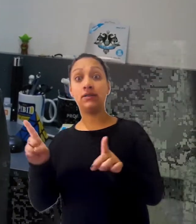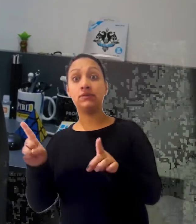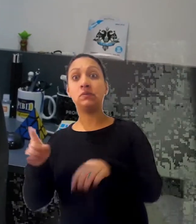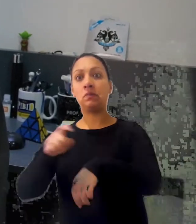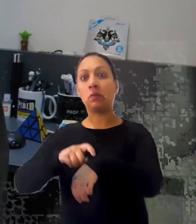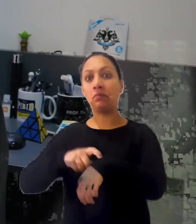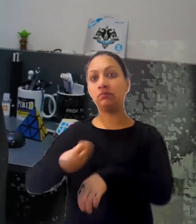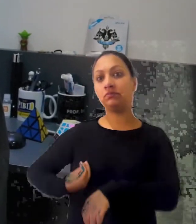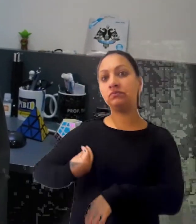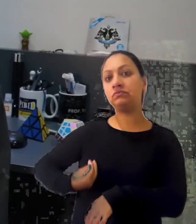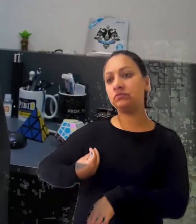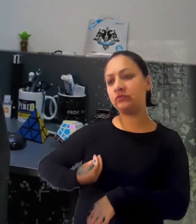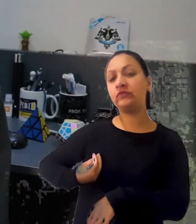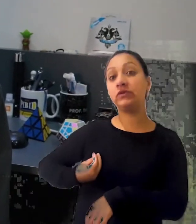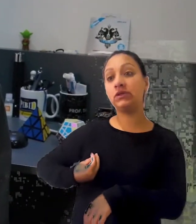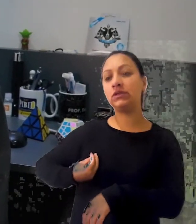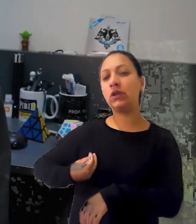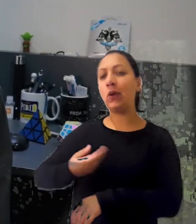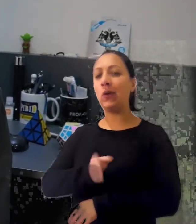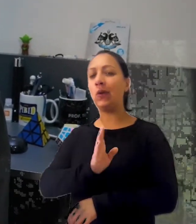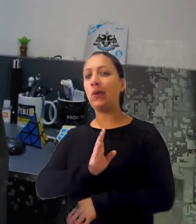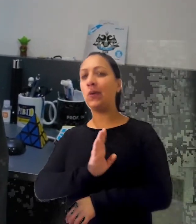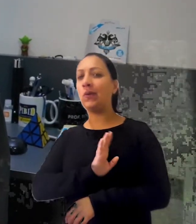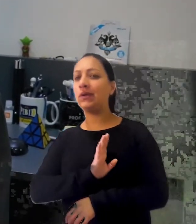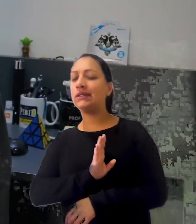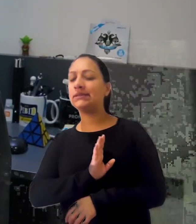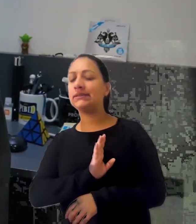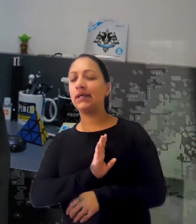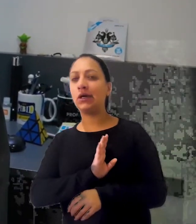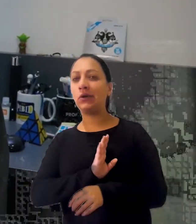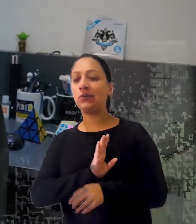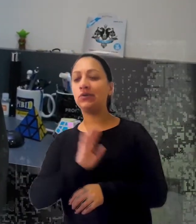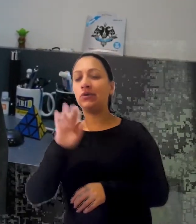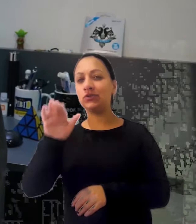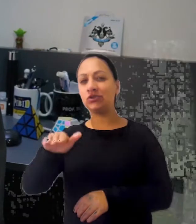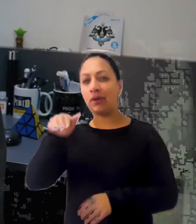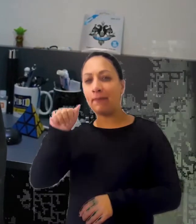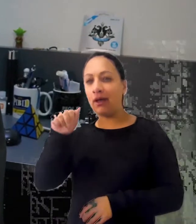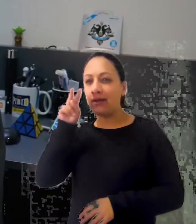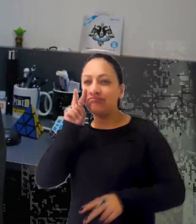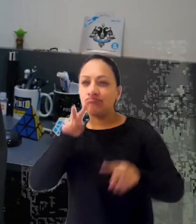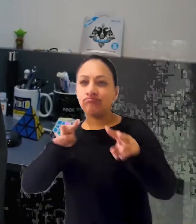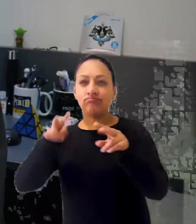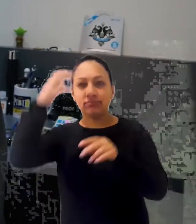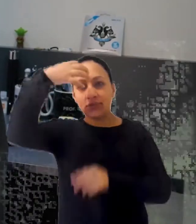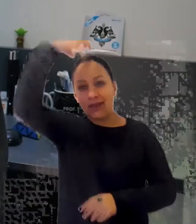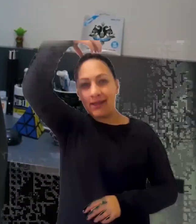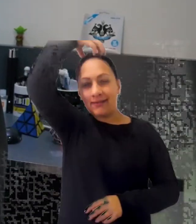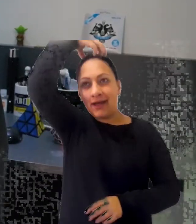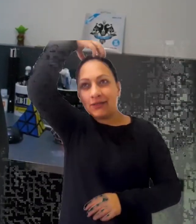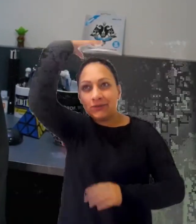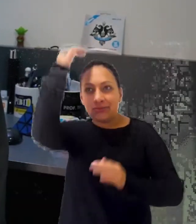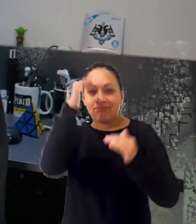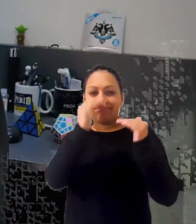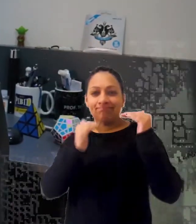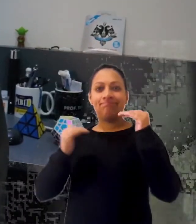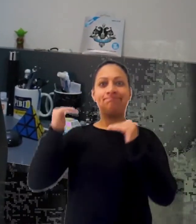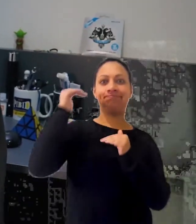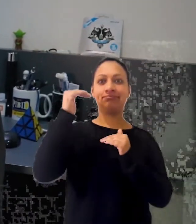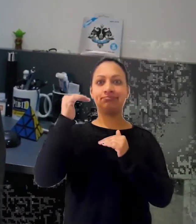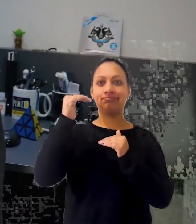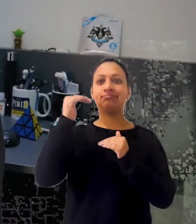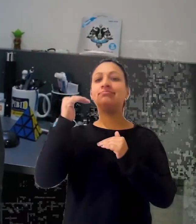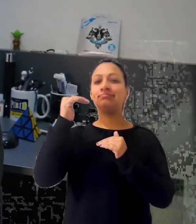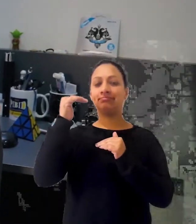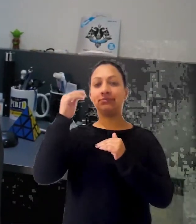um momento da sua vida, Saul deixou que o seu chamado, que o reinado dele, passasse no coração dele,